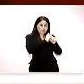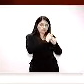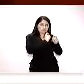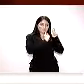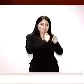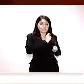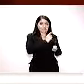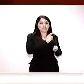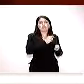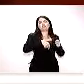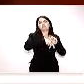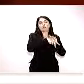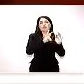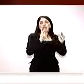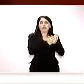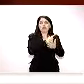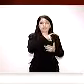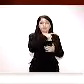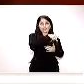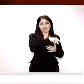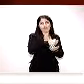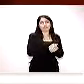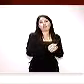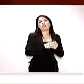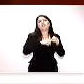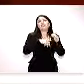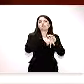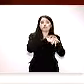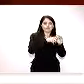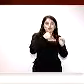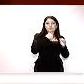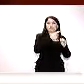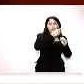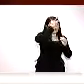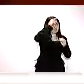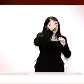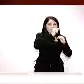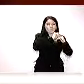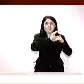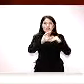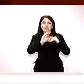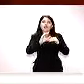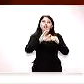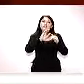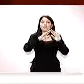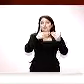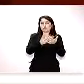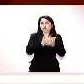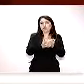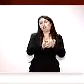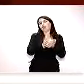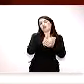subvenção concedida pela prefeitura a APM da Escola Municipal de Juqueí objetivando a execução de